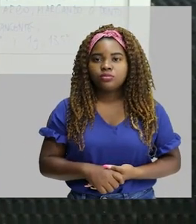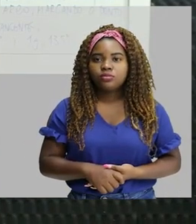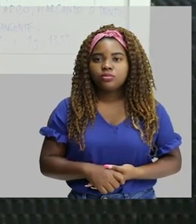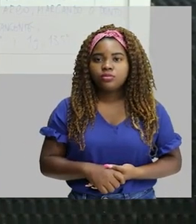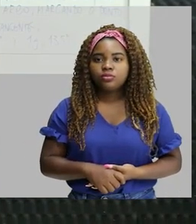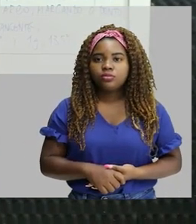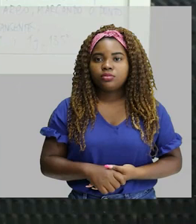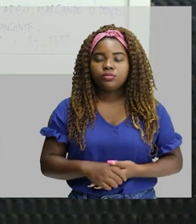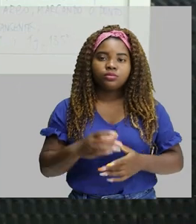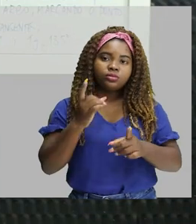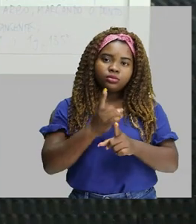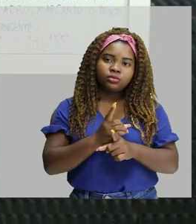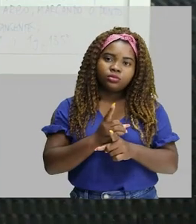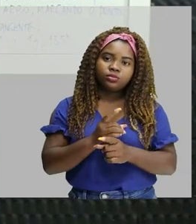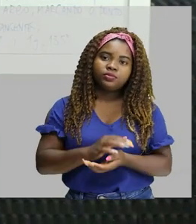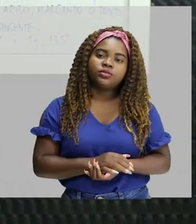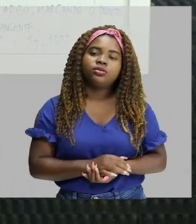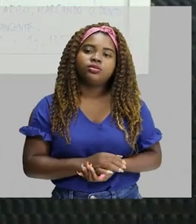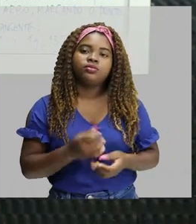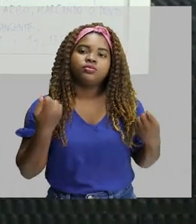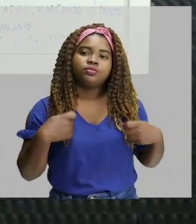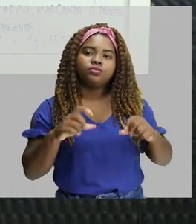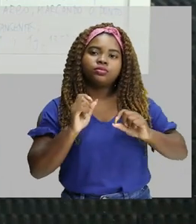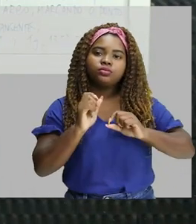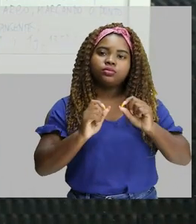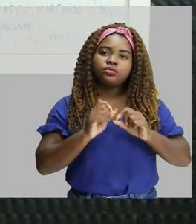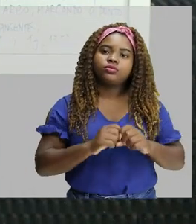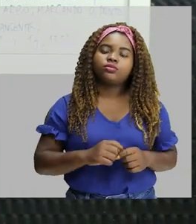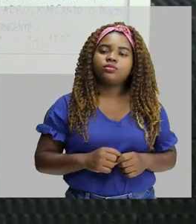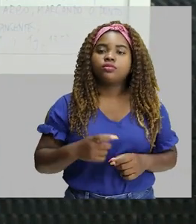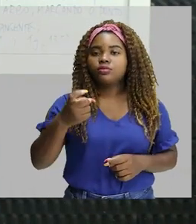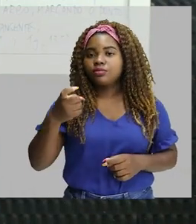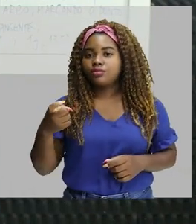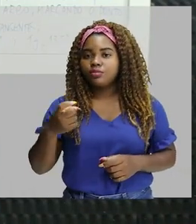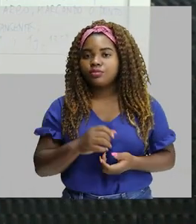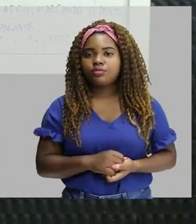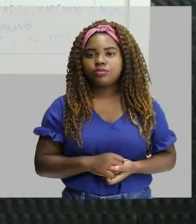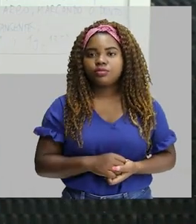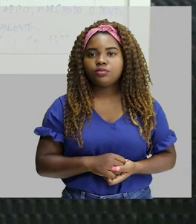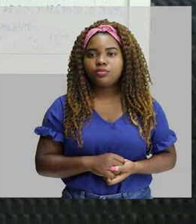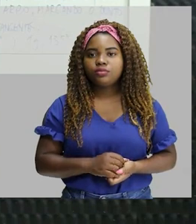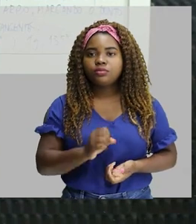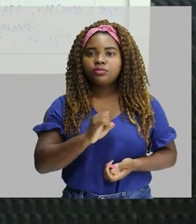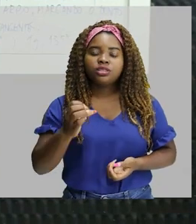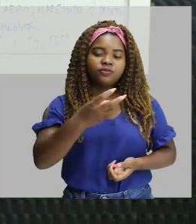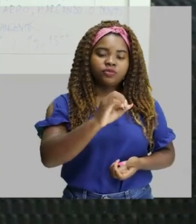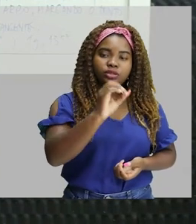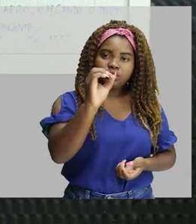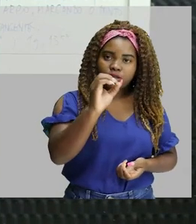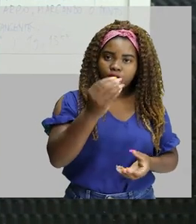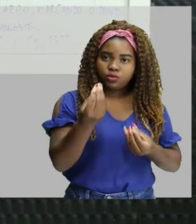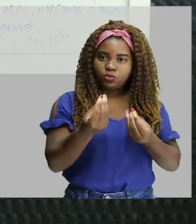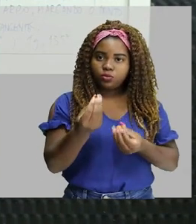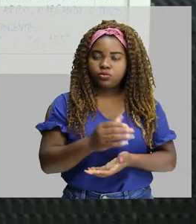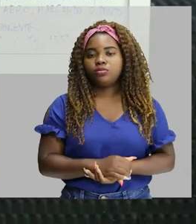certo então para encontrar os cossenos eu tenho aqui no eixo X Olha só se esse arco for de 30º